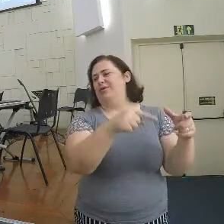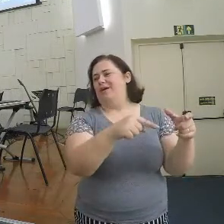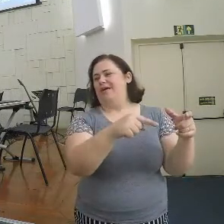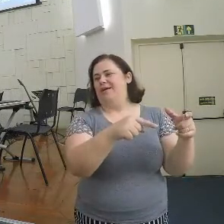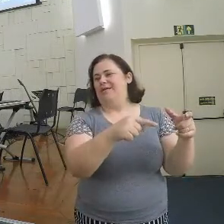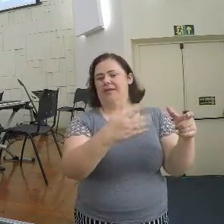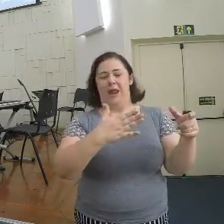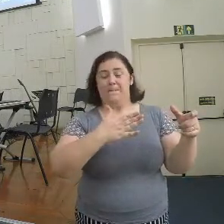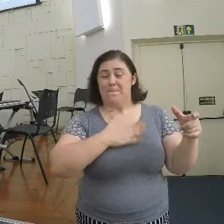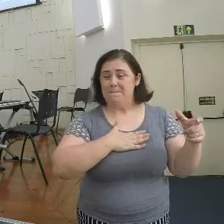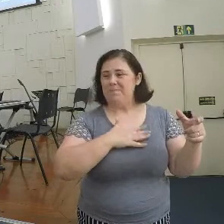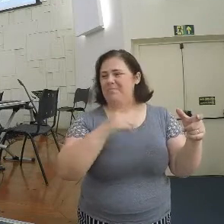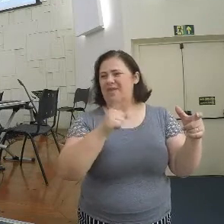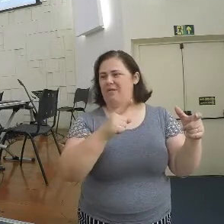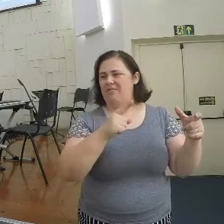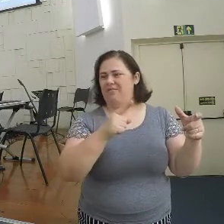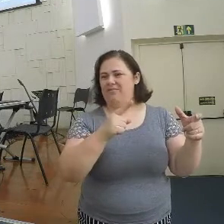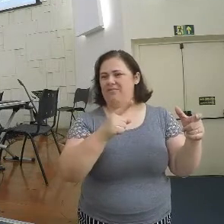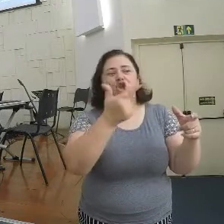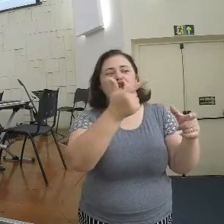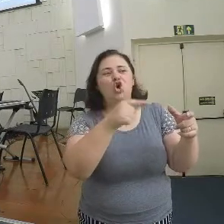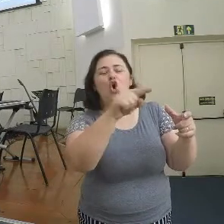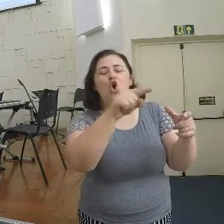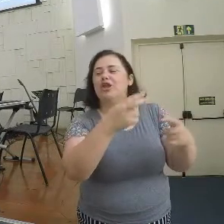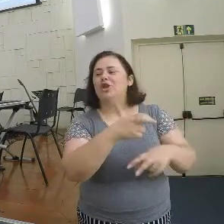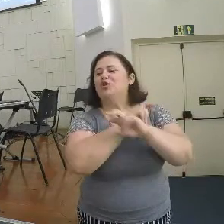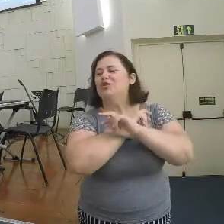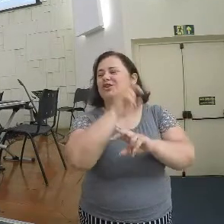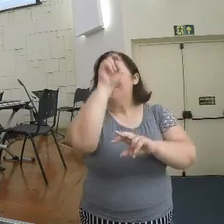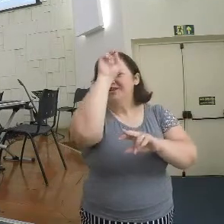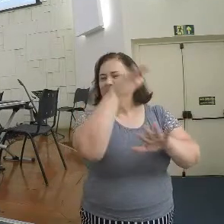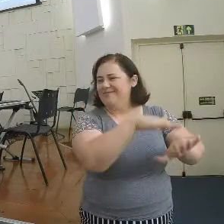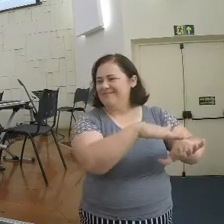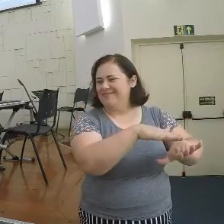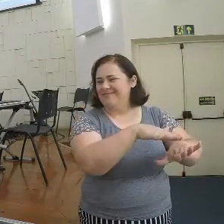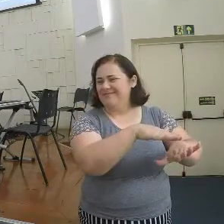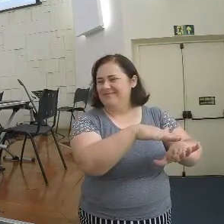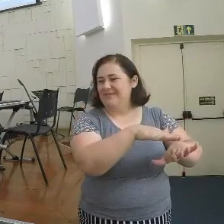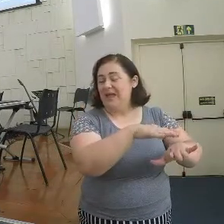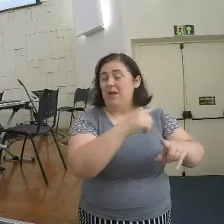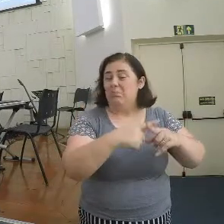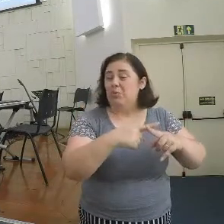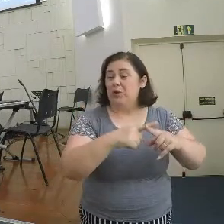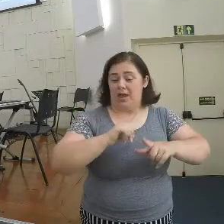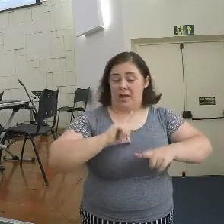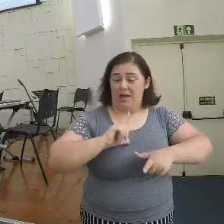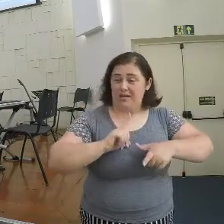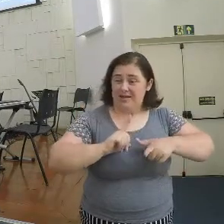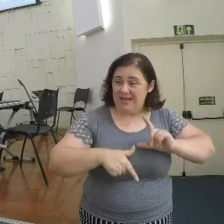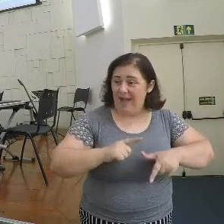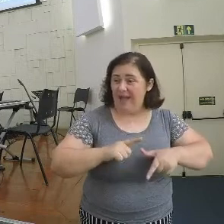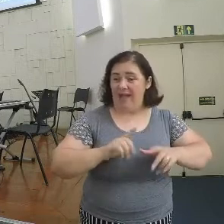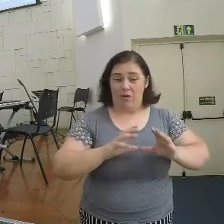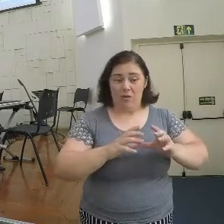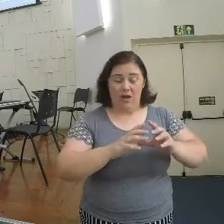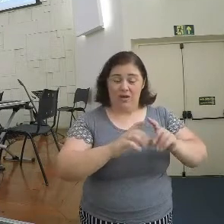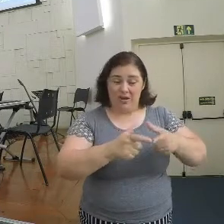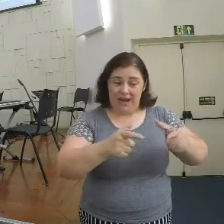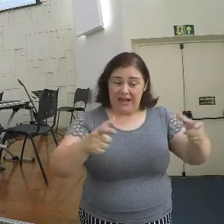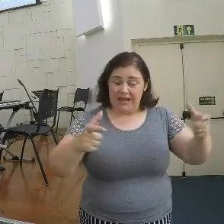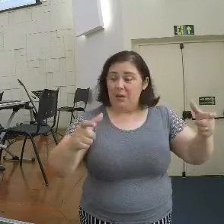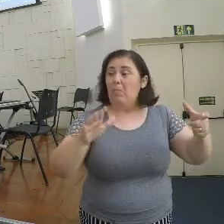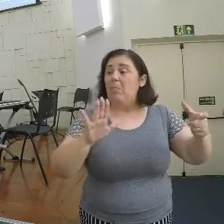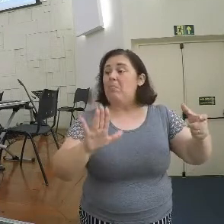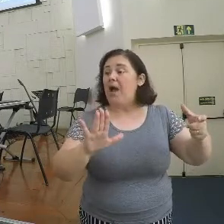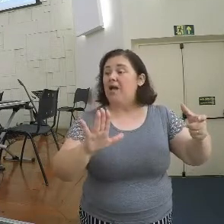irmãos, nós crentes em Jesus, nem éramos povo de Deus, sequer estávamos perto